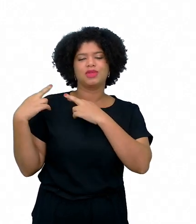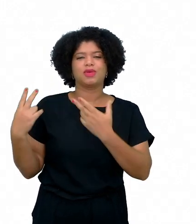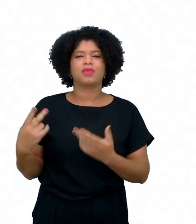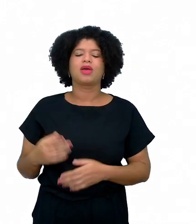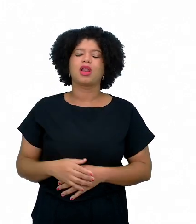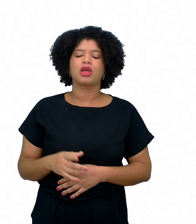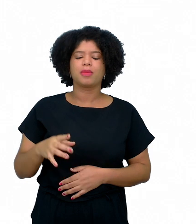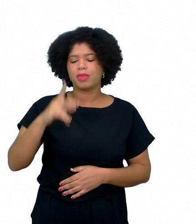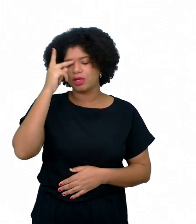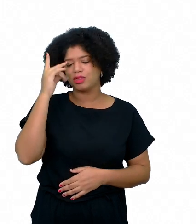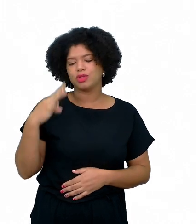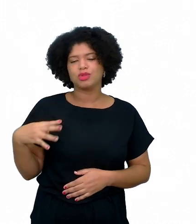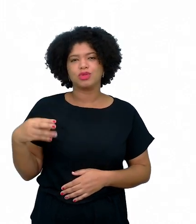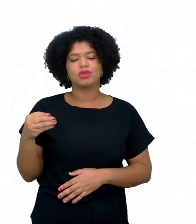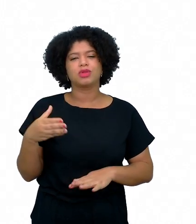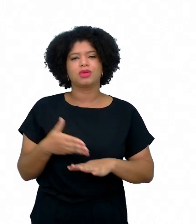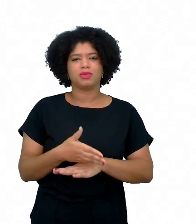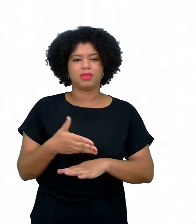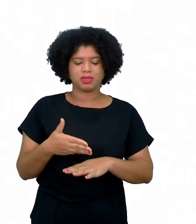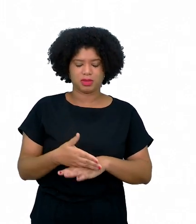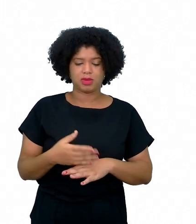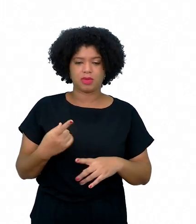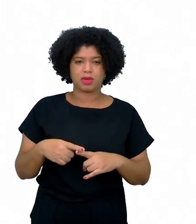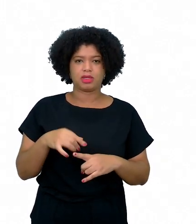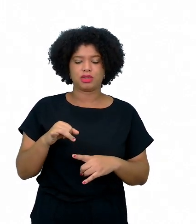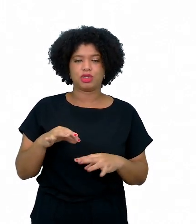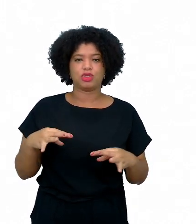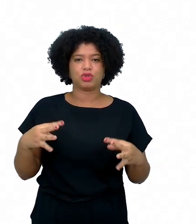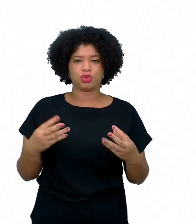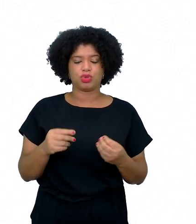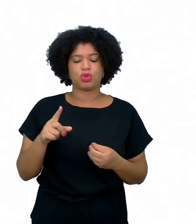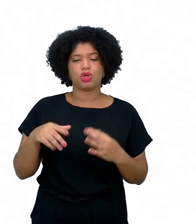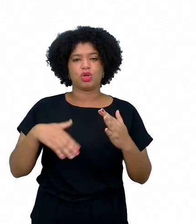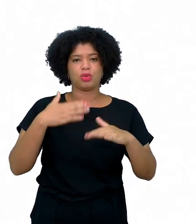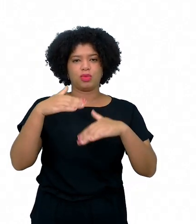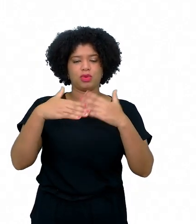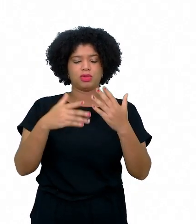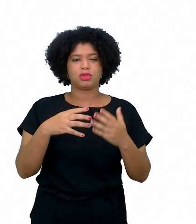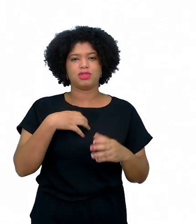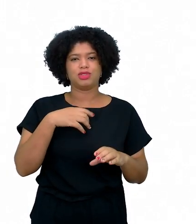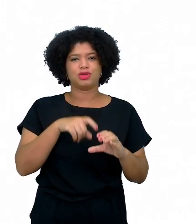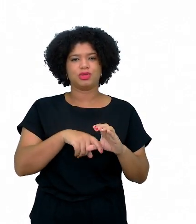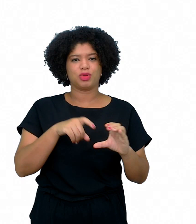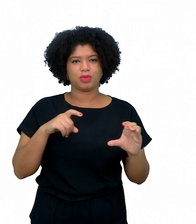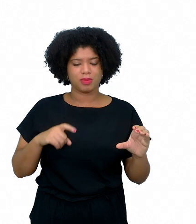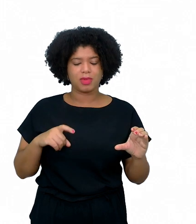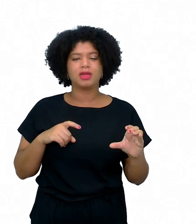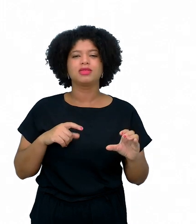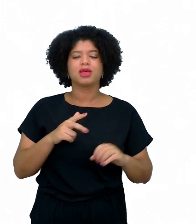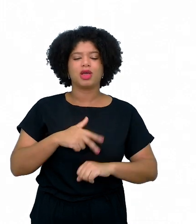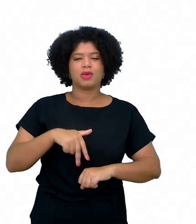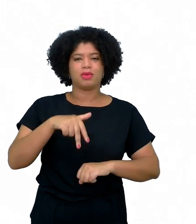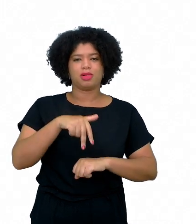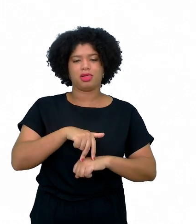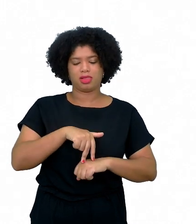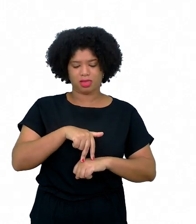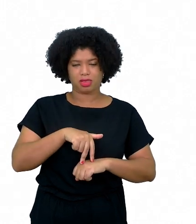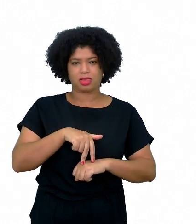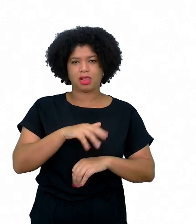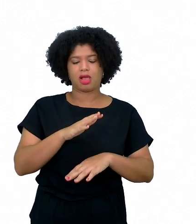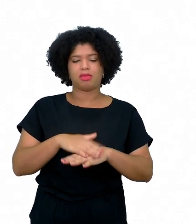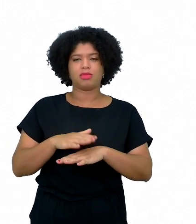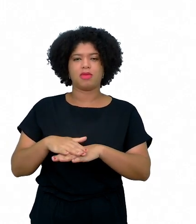os envolvidos, né? Quando todos estão no processo de autonomia, protagonismo, né? Eles exercem